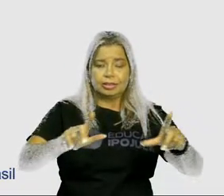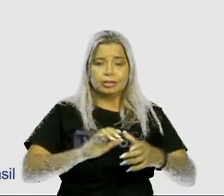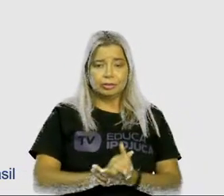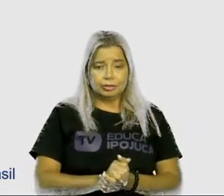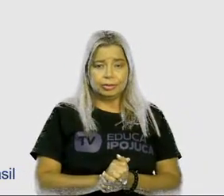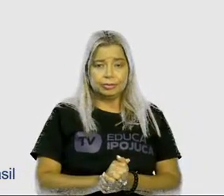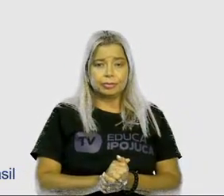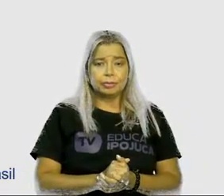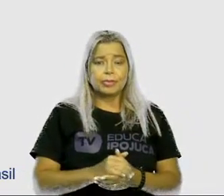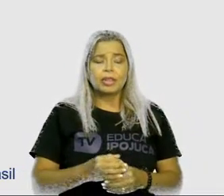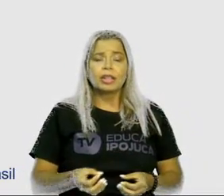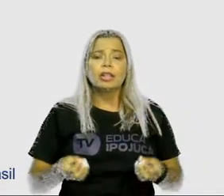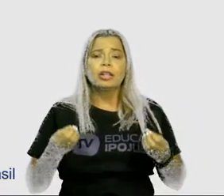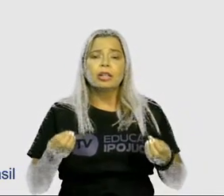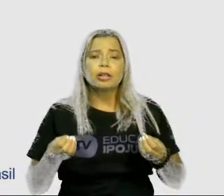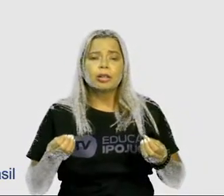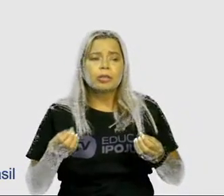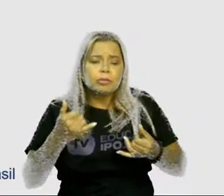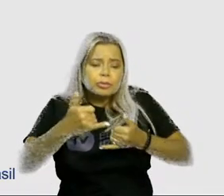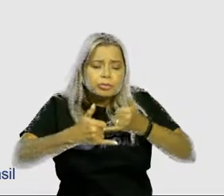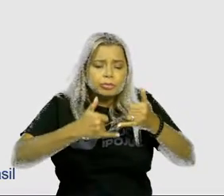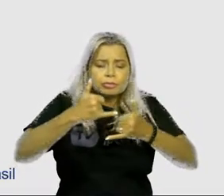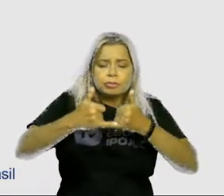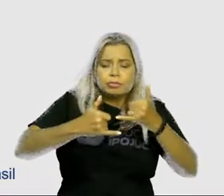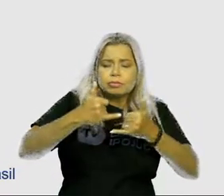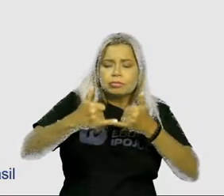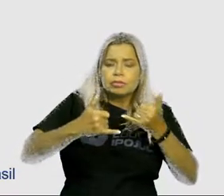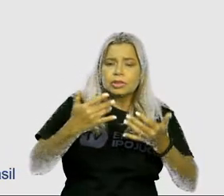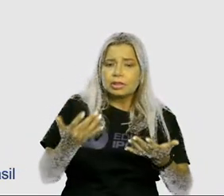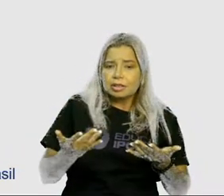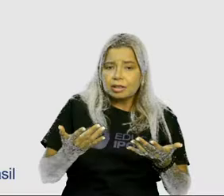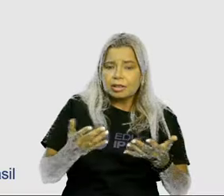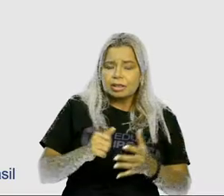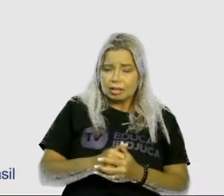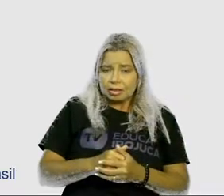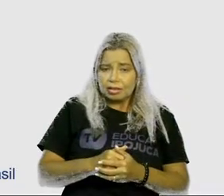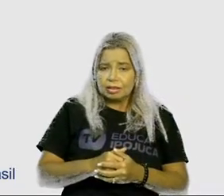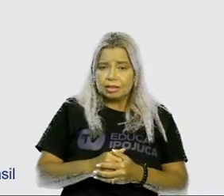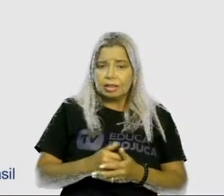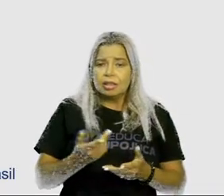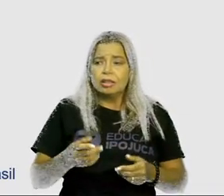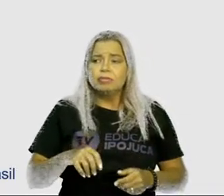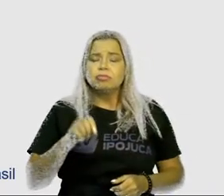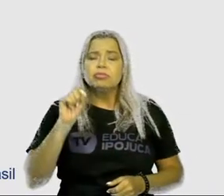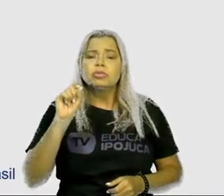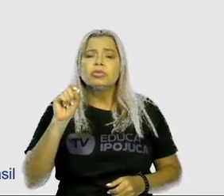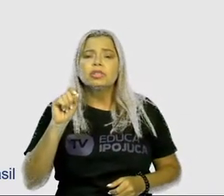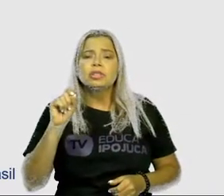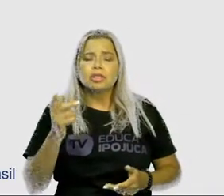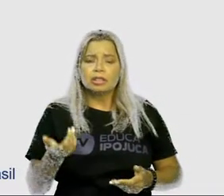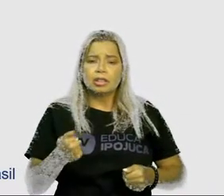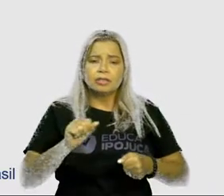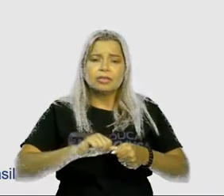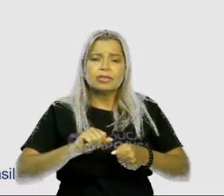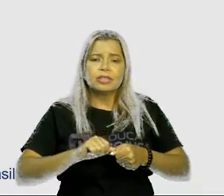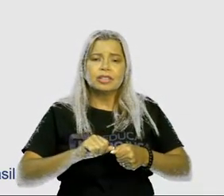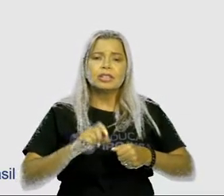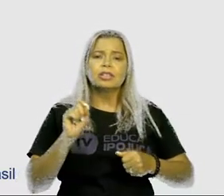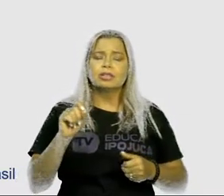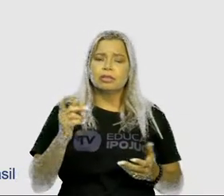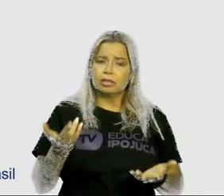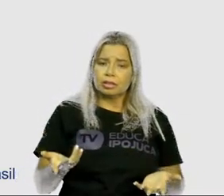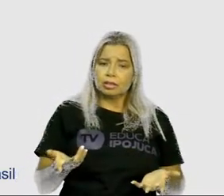para vocês? Qual é a finalidade desse processo da brincadeiras e jogos? Tem a finalidade de diversão,